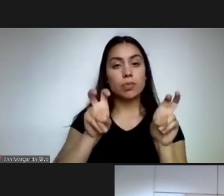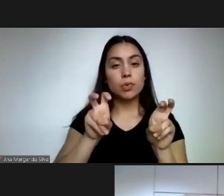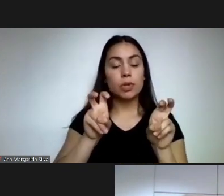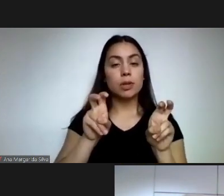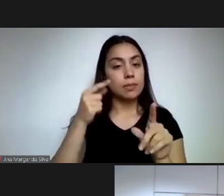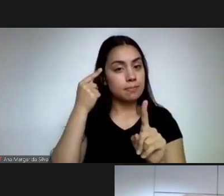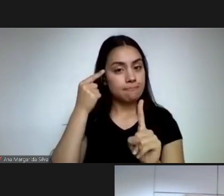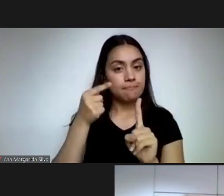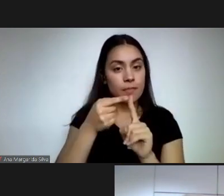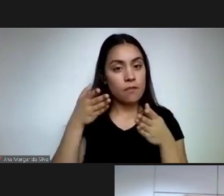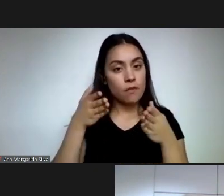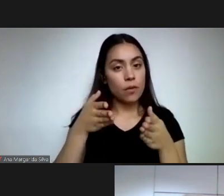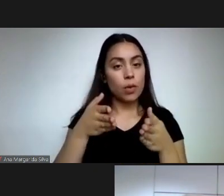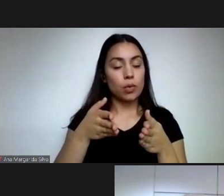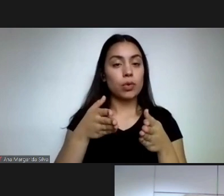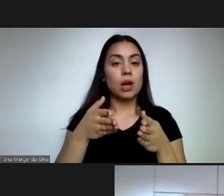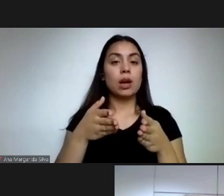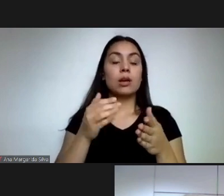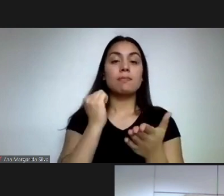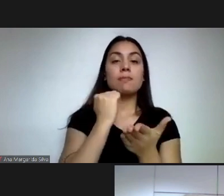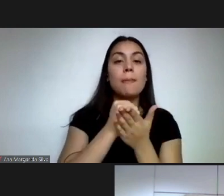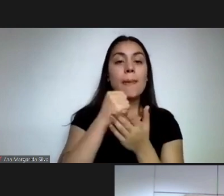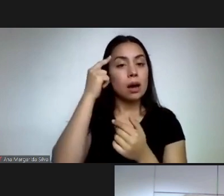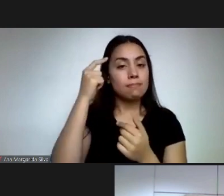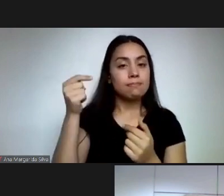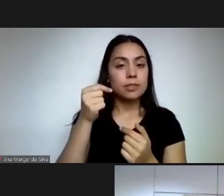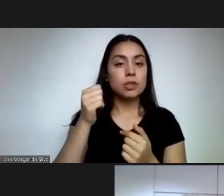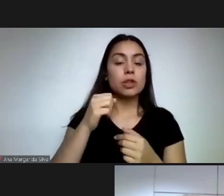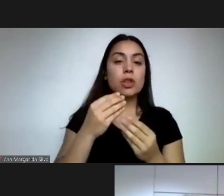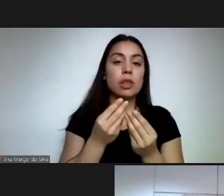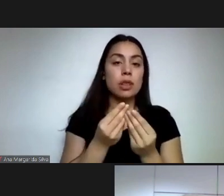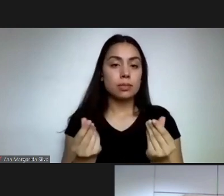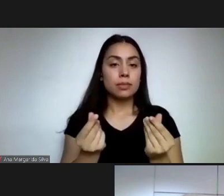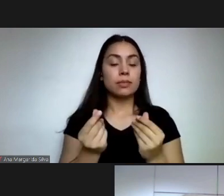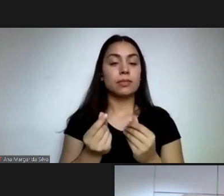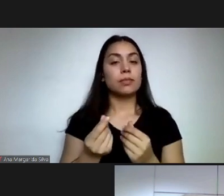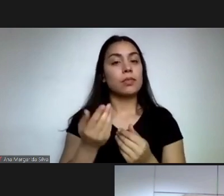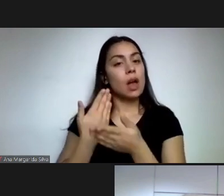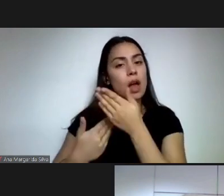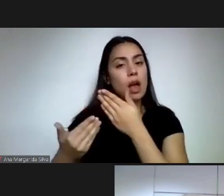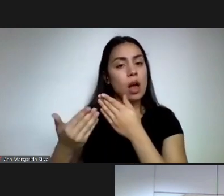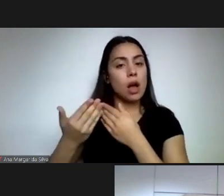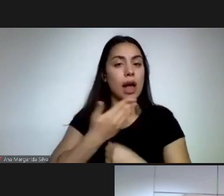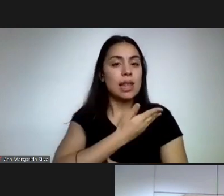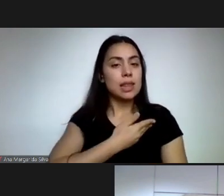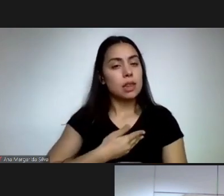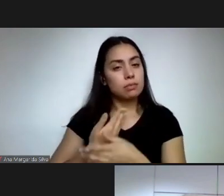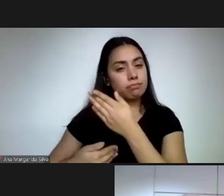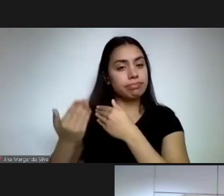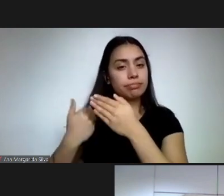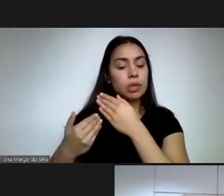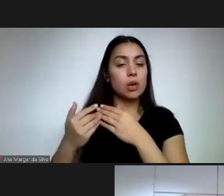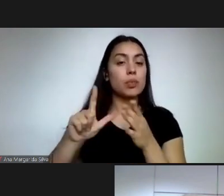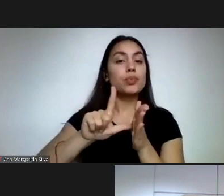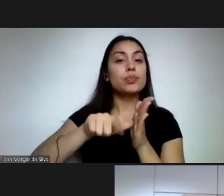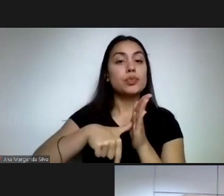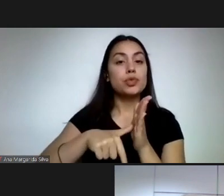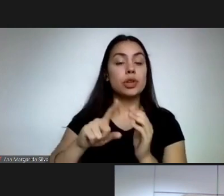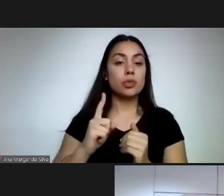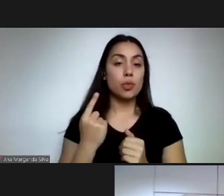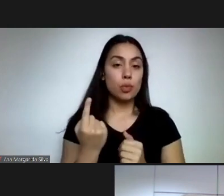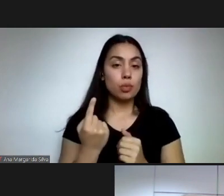desconstruir estereótipos. Já há um bocadinho mais antigo e um que está a funcionar neste momento. Portanto, nós fizemos